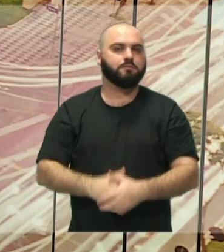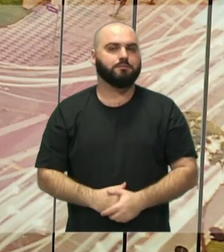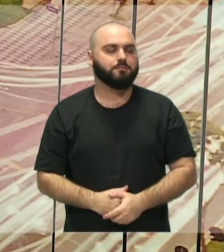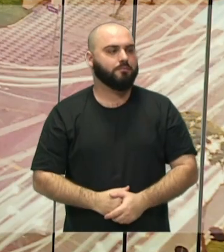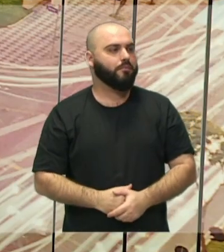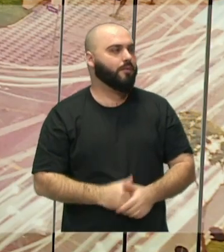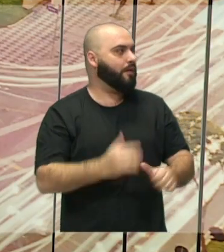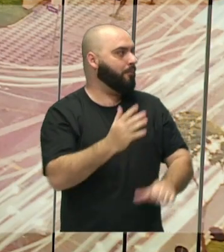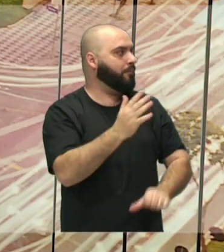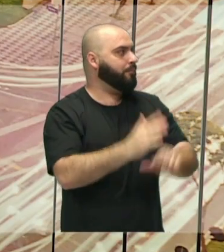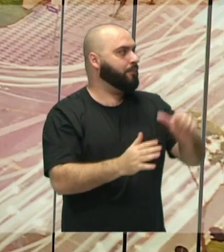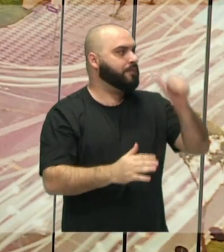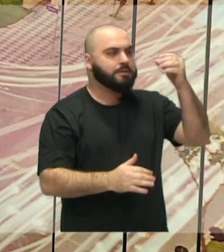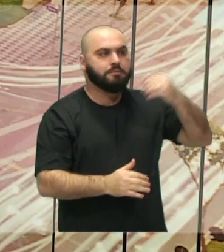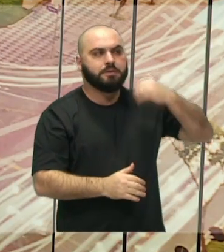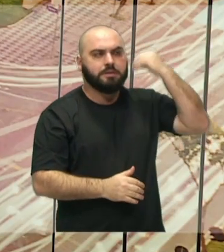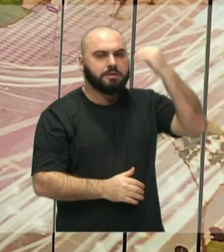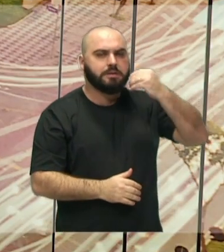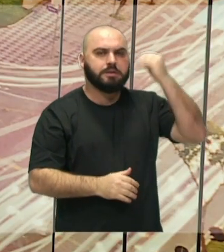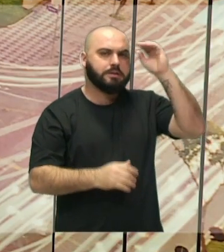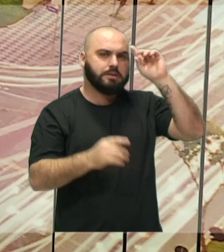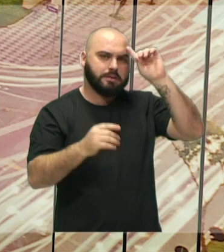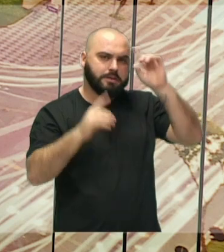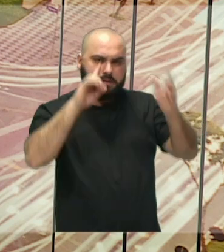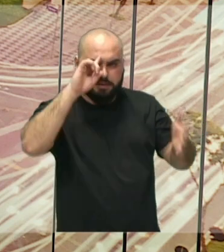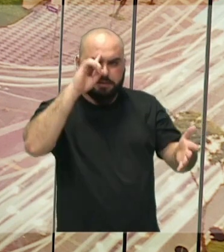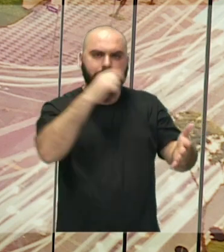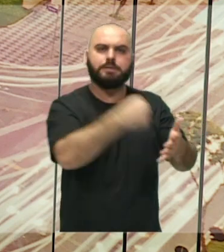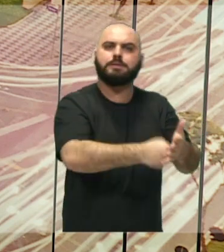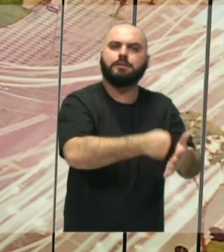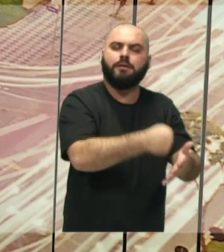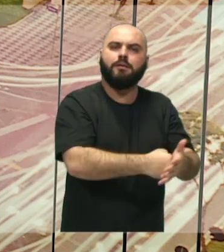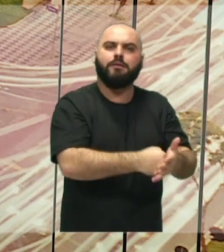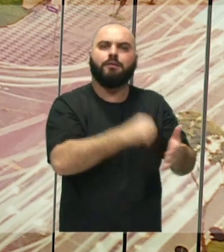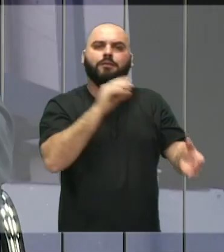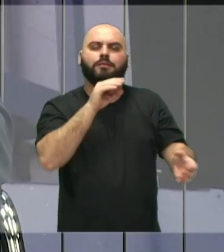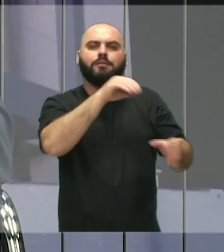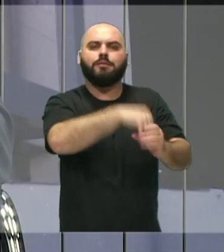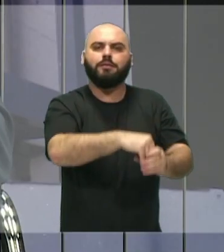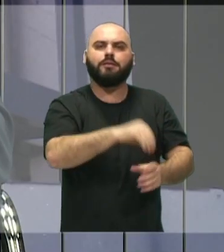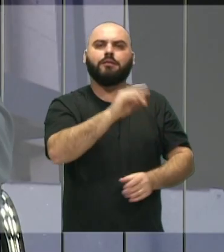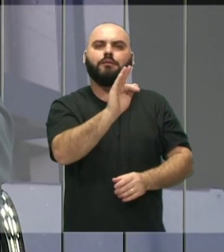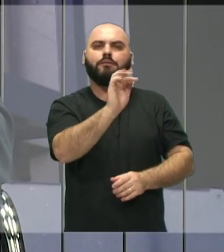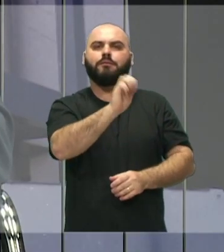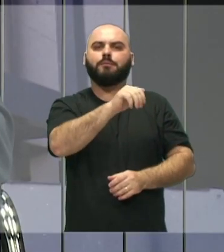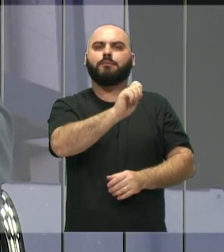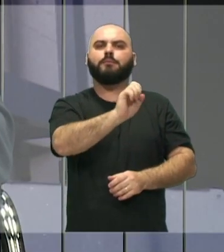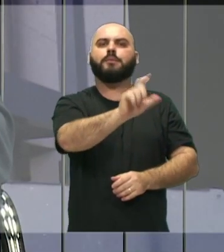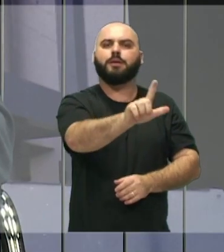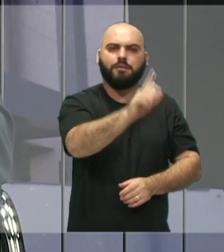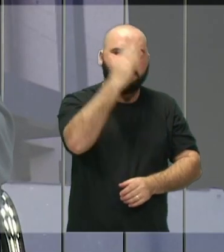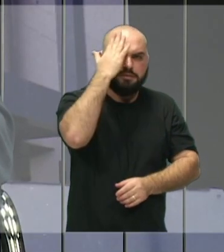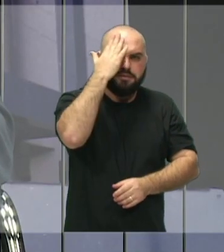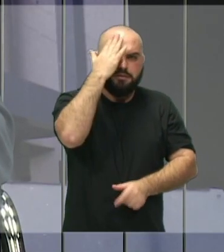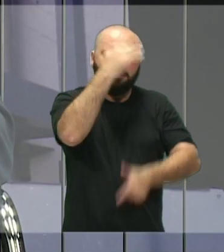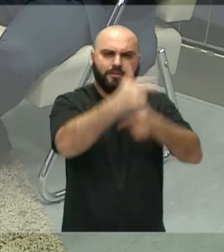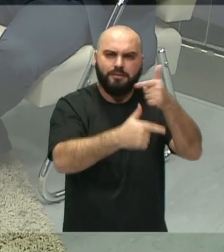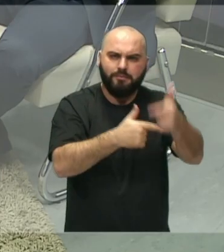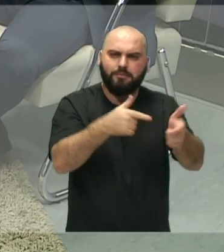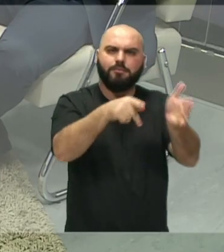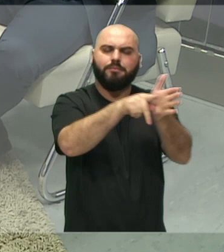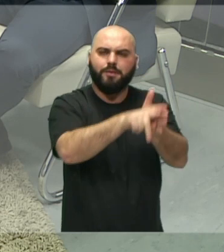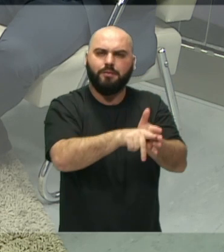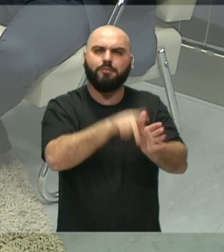desafios dentro da Fundação Municipal de Esporte e Lazer? Até porque quando ocupa cargo de liderança e de exposição, de expressão